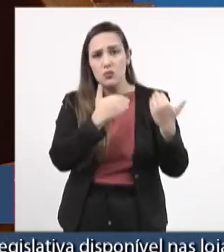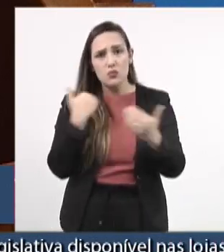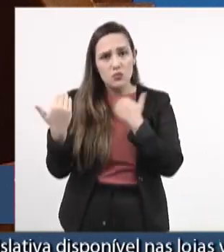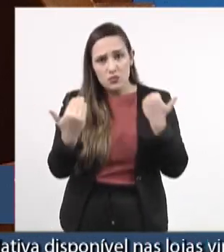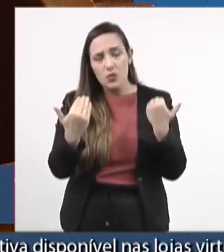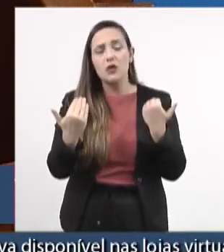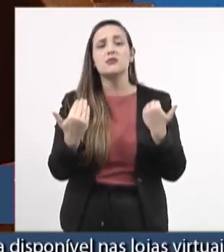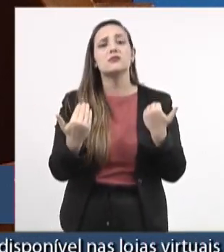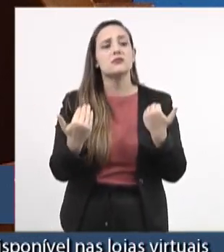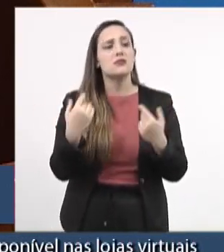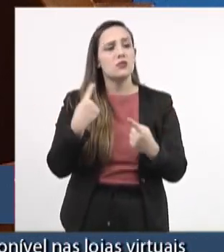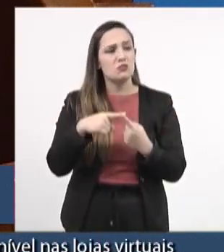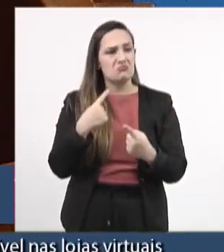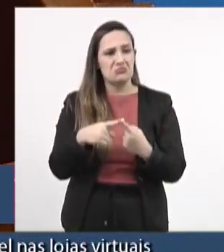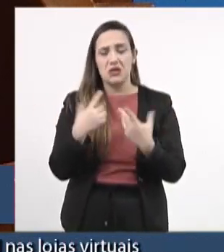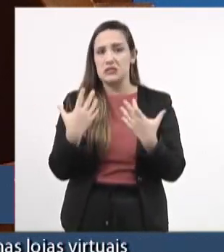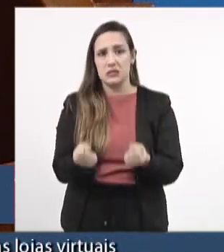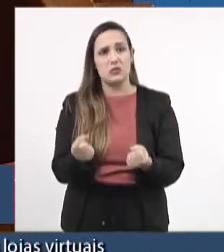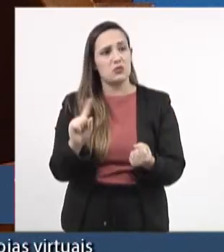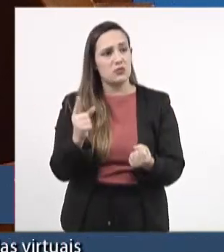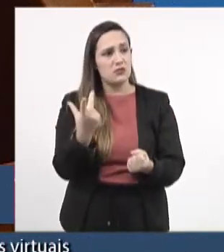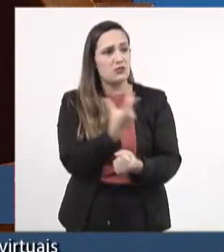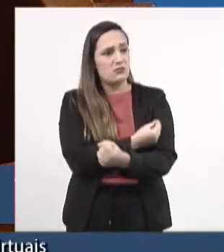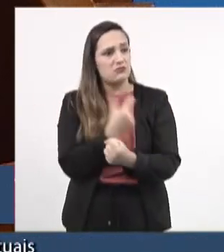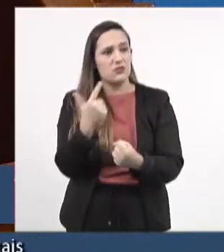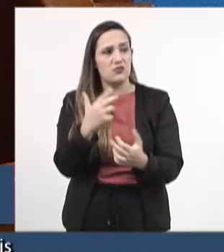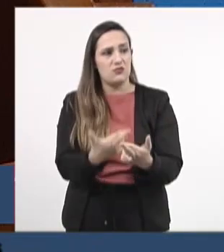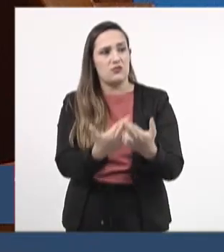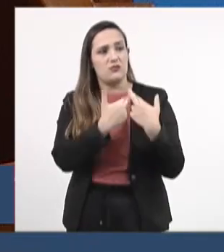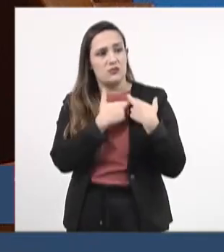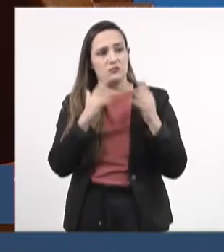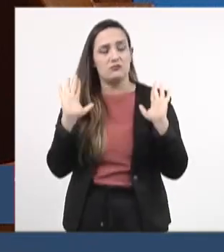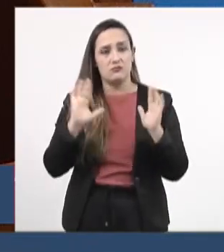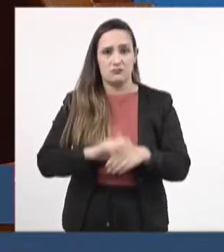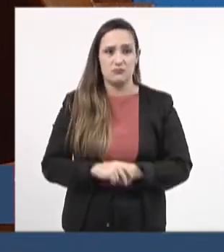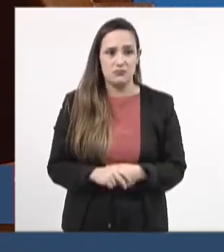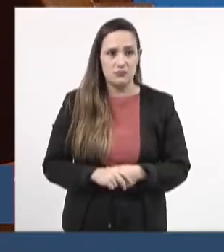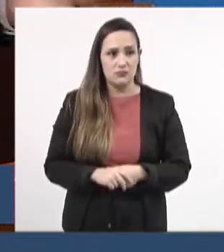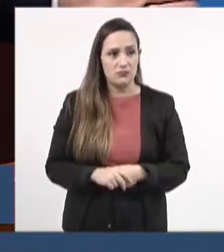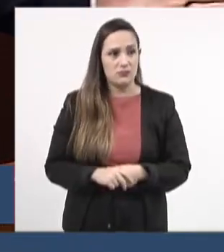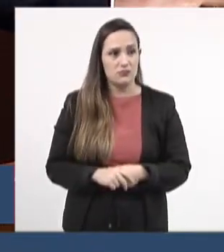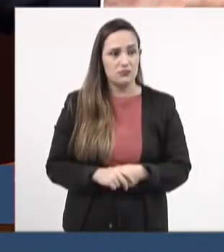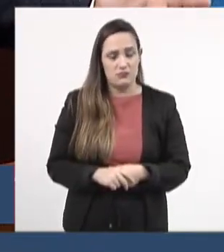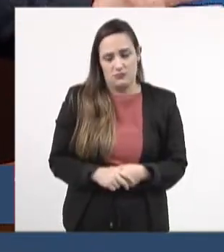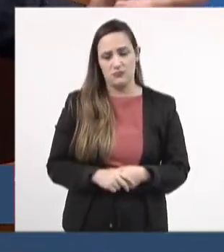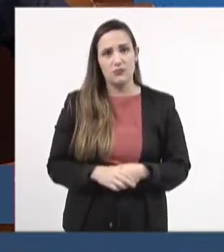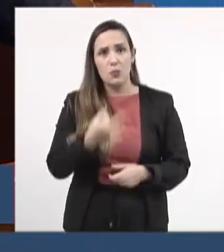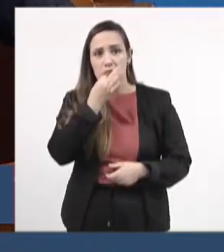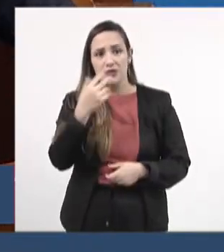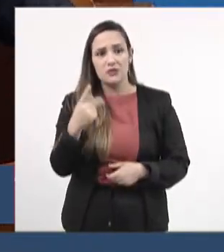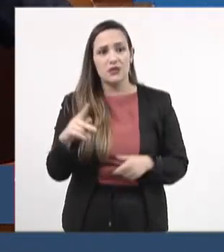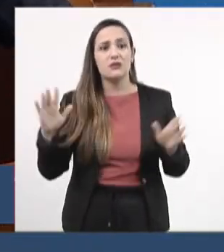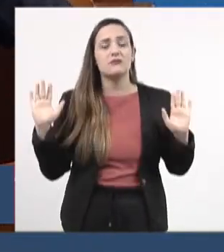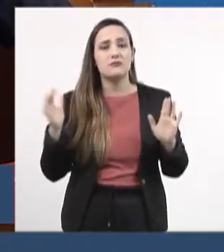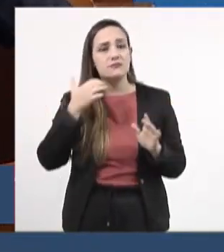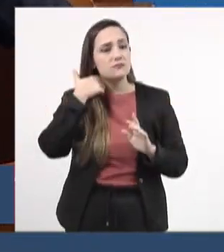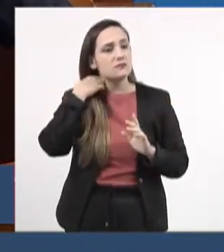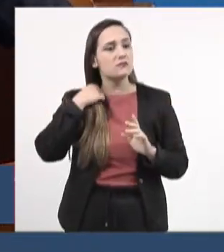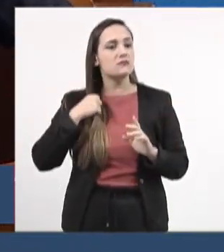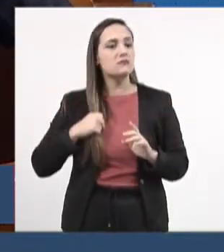porque ele foi negacionista, irresponsável. O professor pode colocar a sua